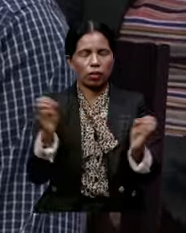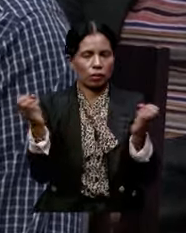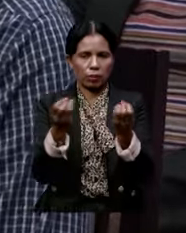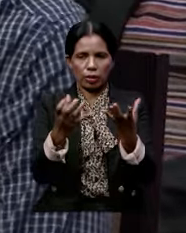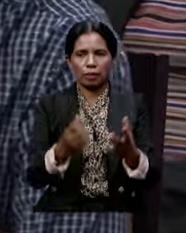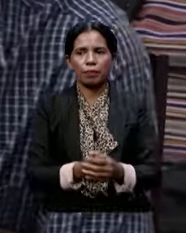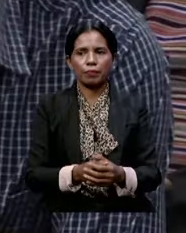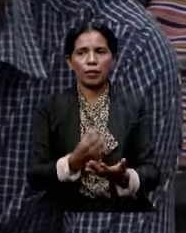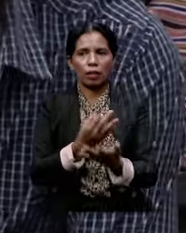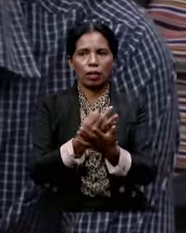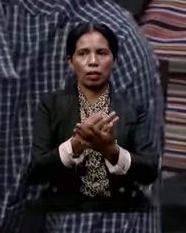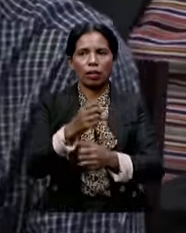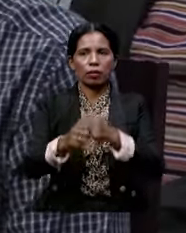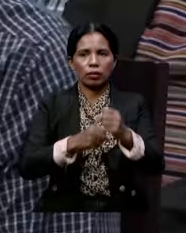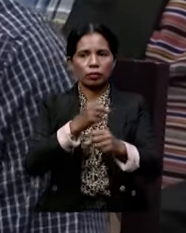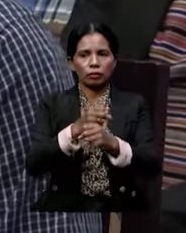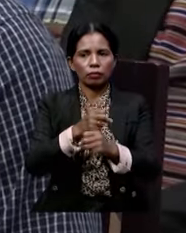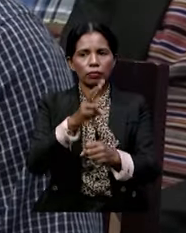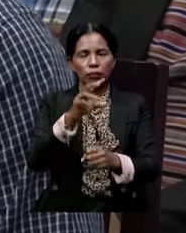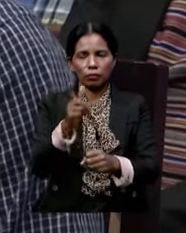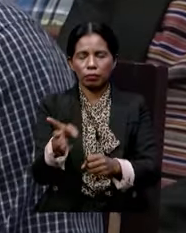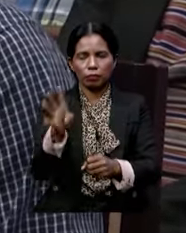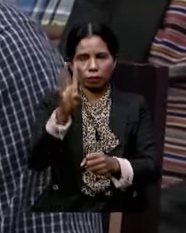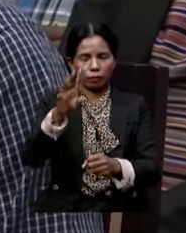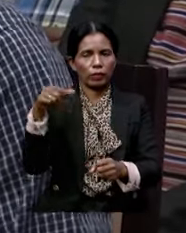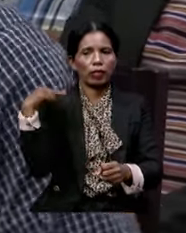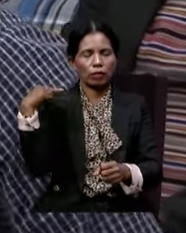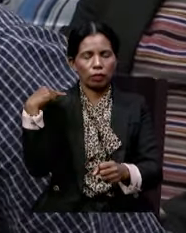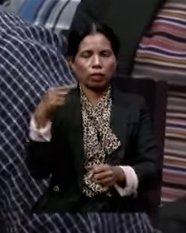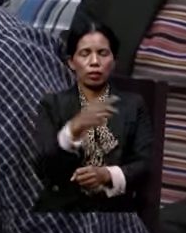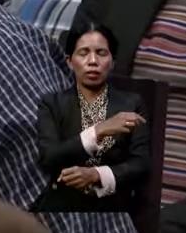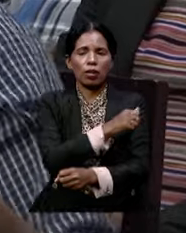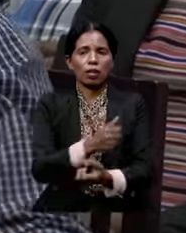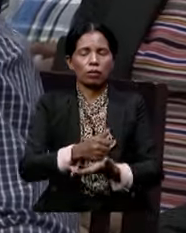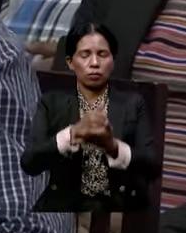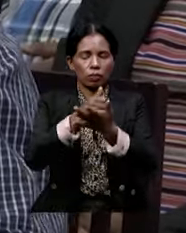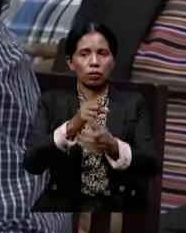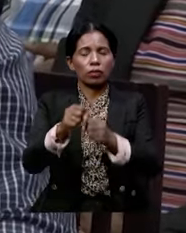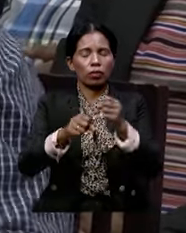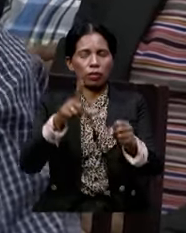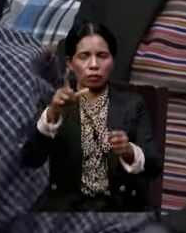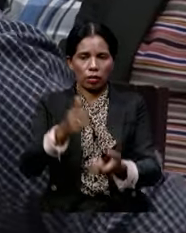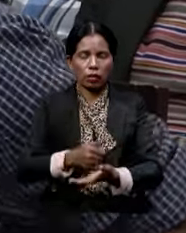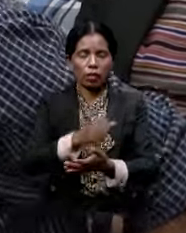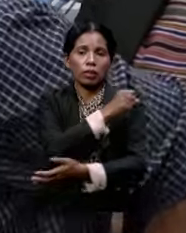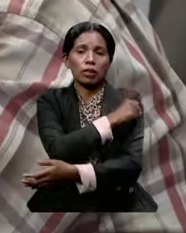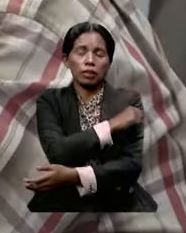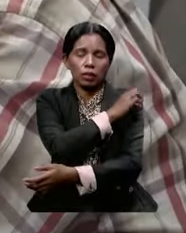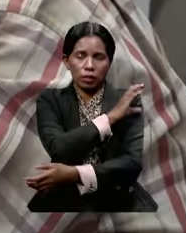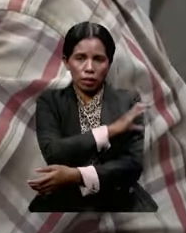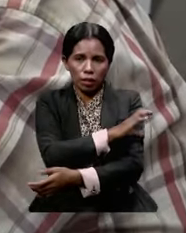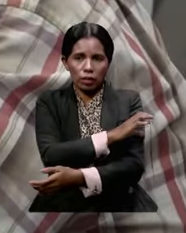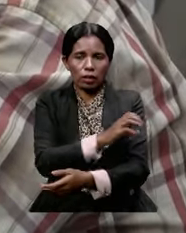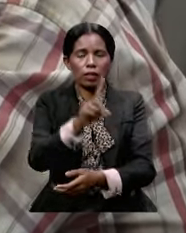Orçamento subvenção pública tina rio rua Ronulo Resinhat nebe gabinete apoio sociedade civil apoia a organização sociedade civil